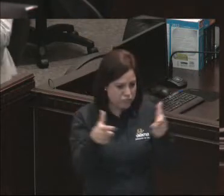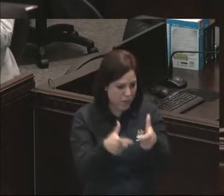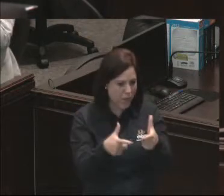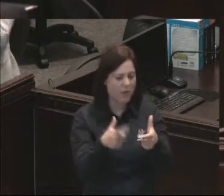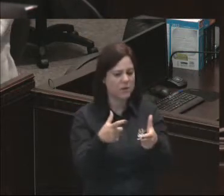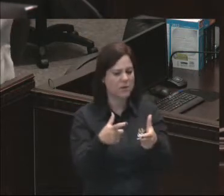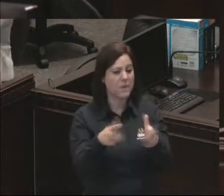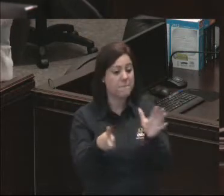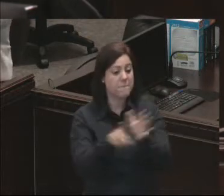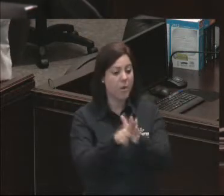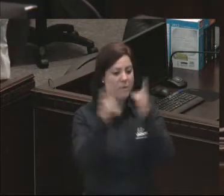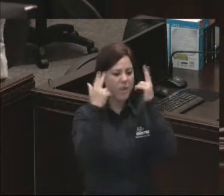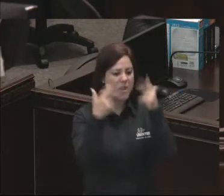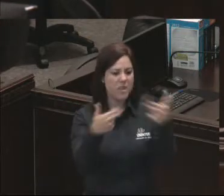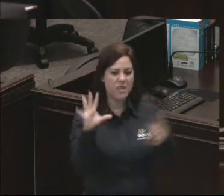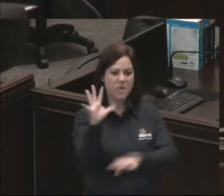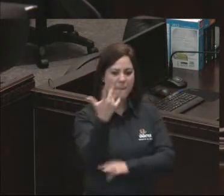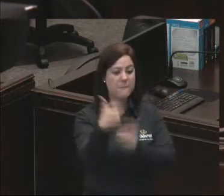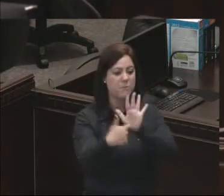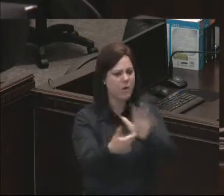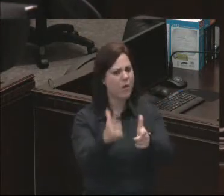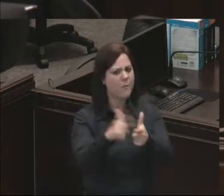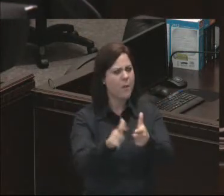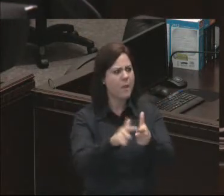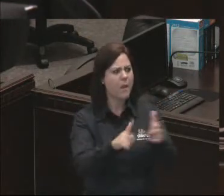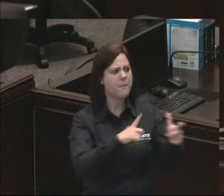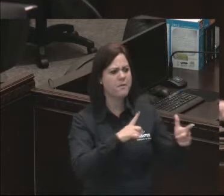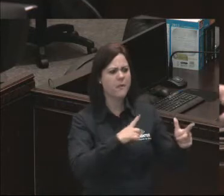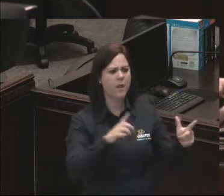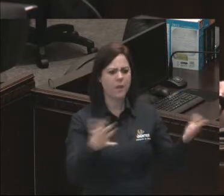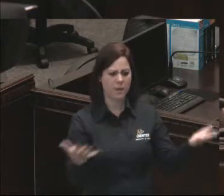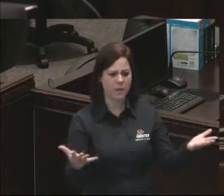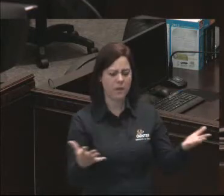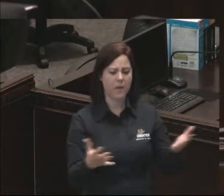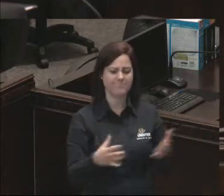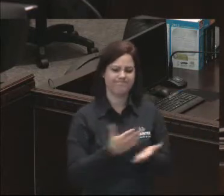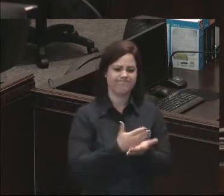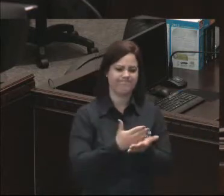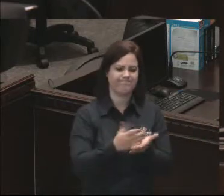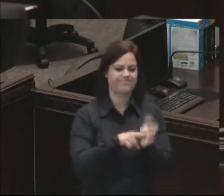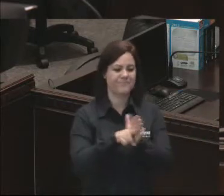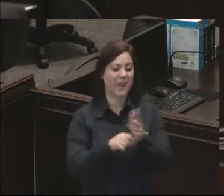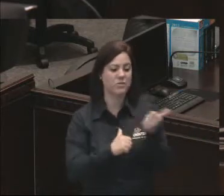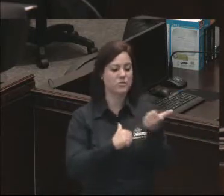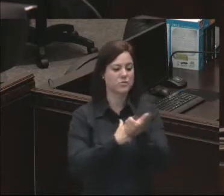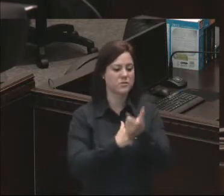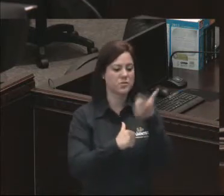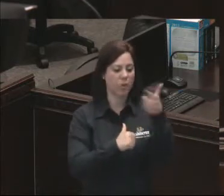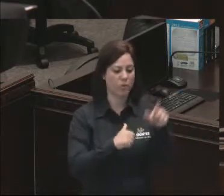um problema, vários organoclorados foram banidos e foram substituídos por